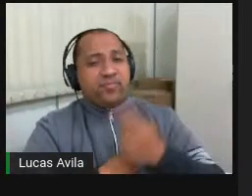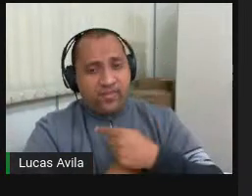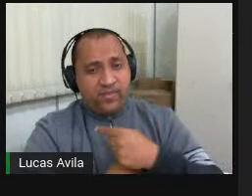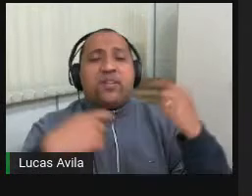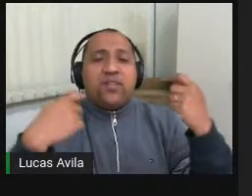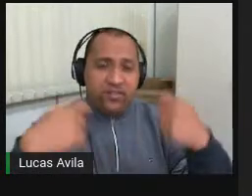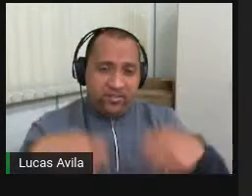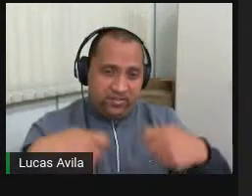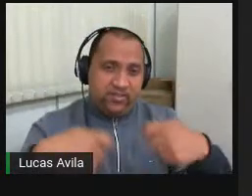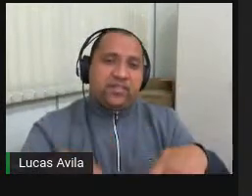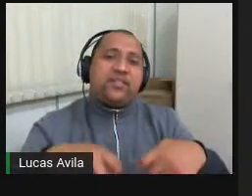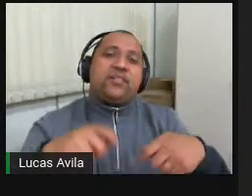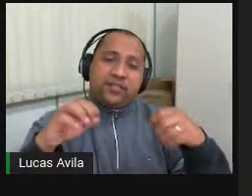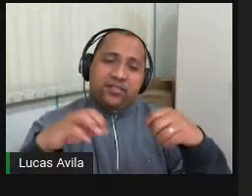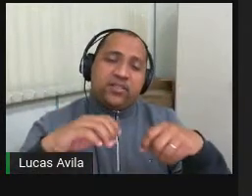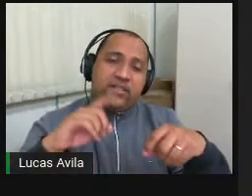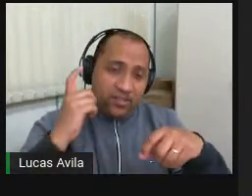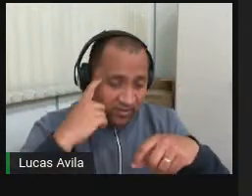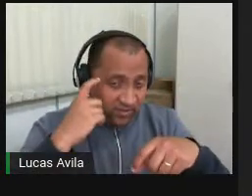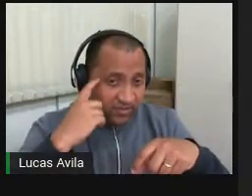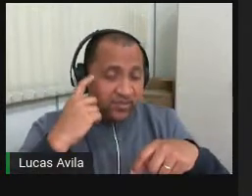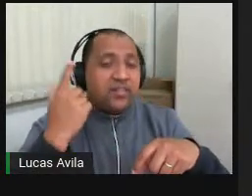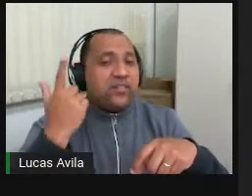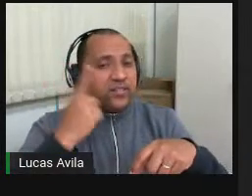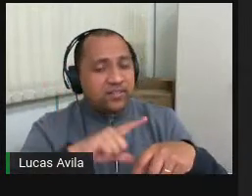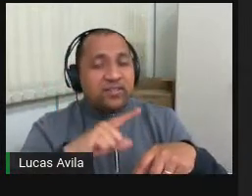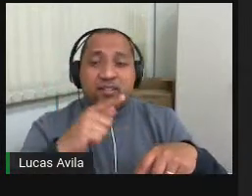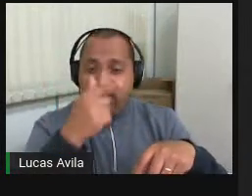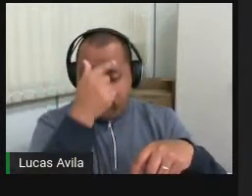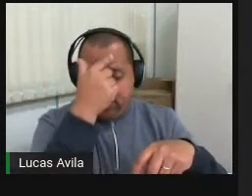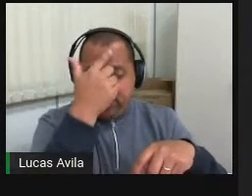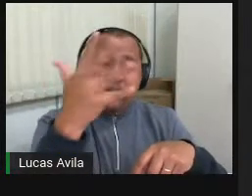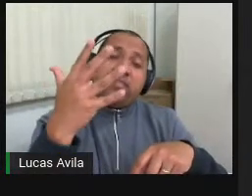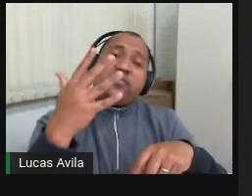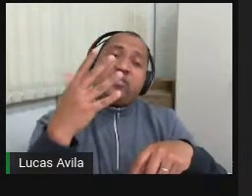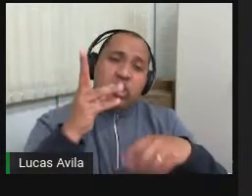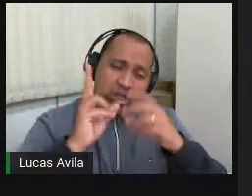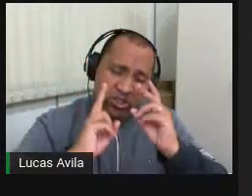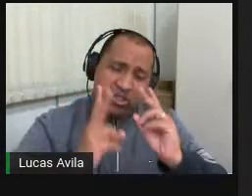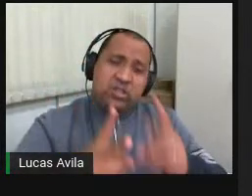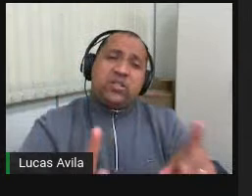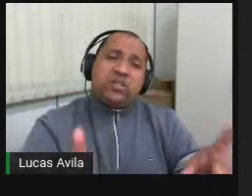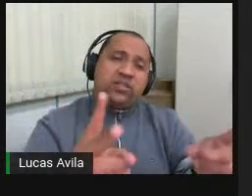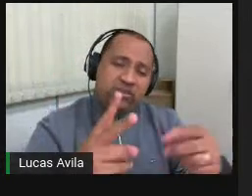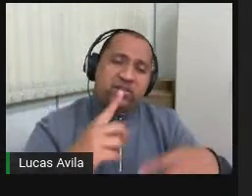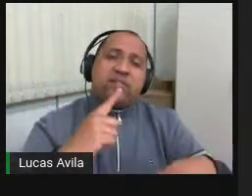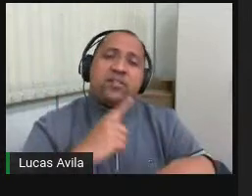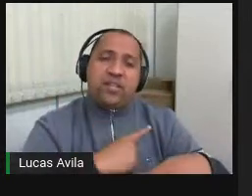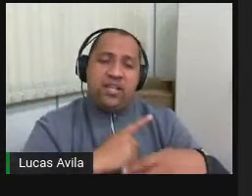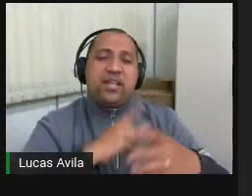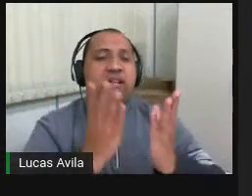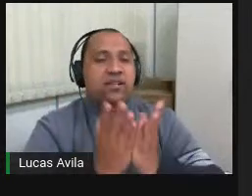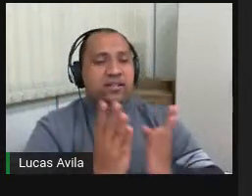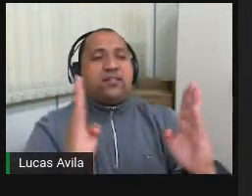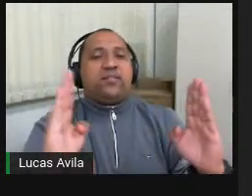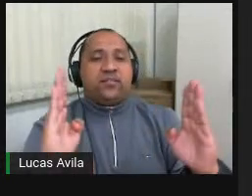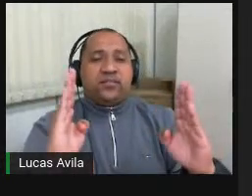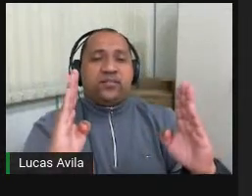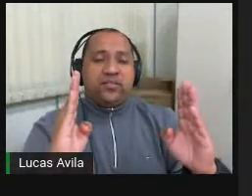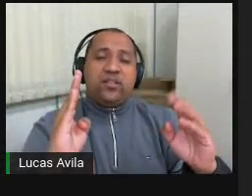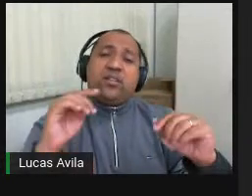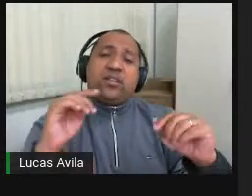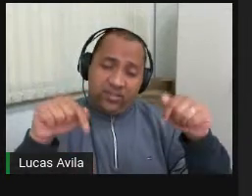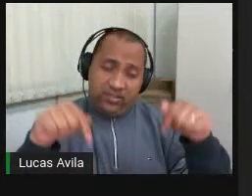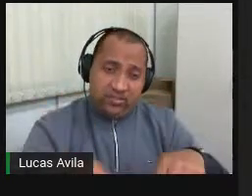nos posicionar para que a nossa Unipampa possa continuar de portas abertas, não só a nossa